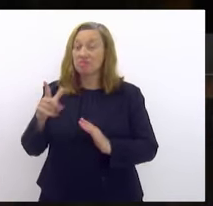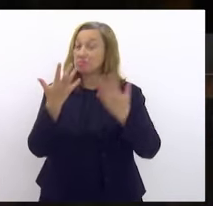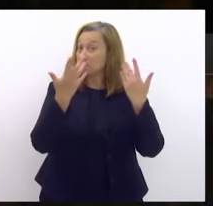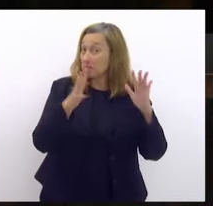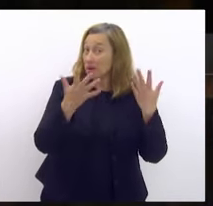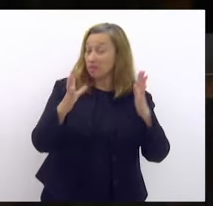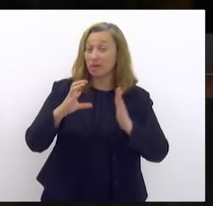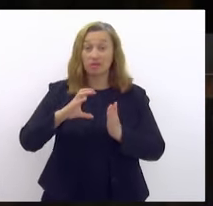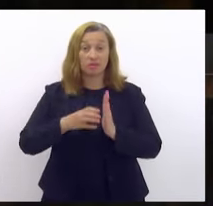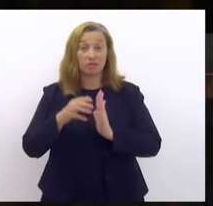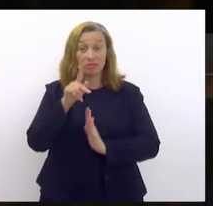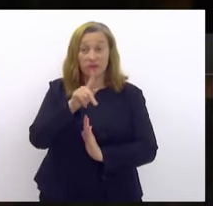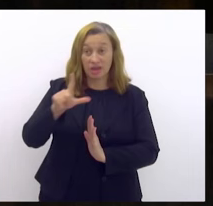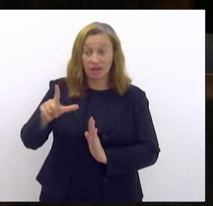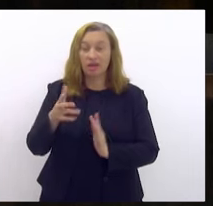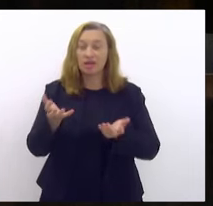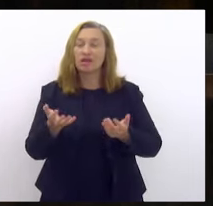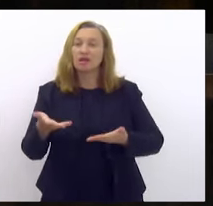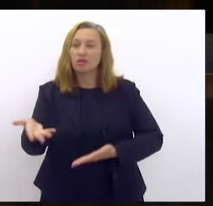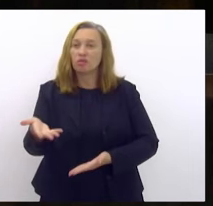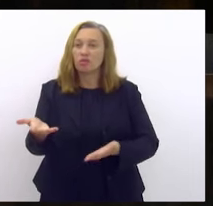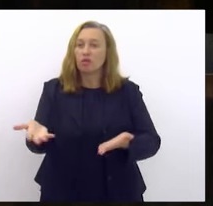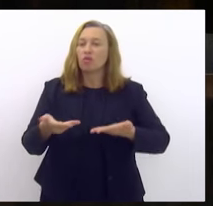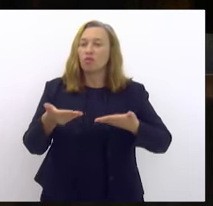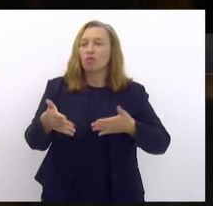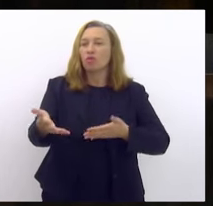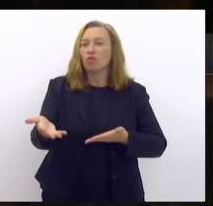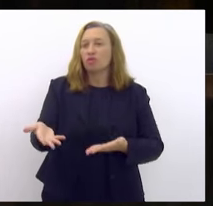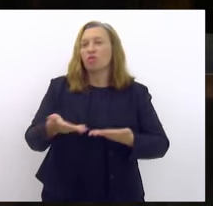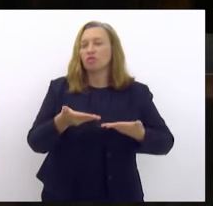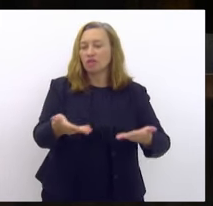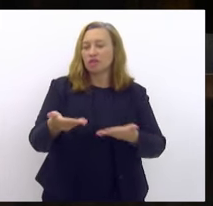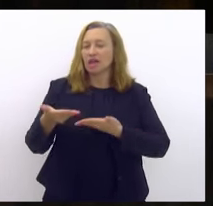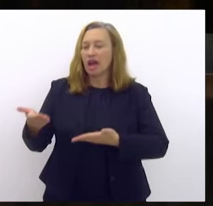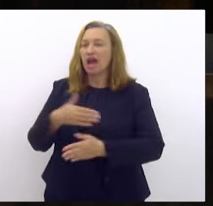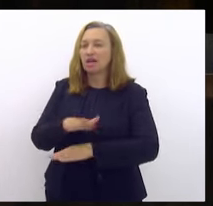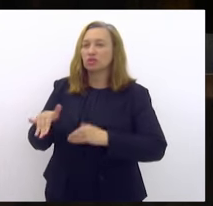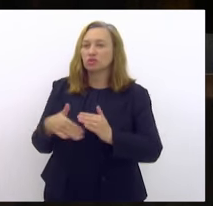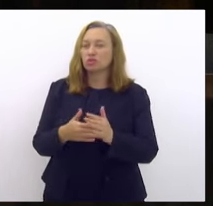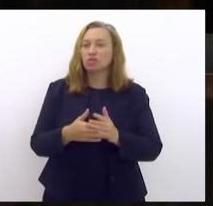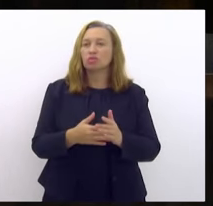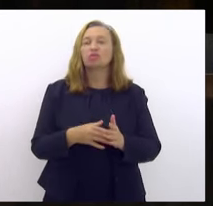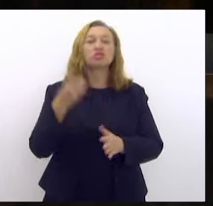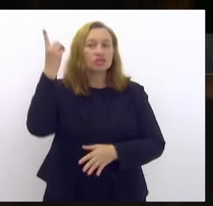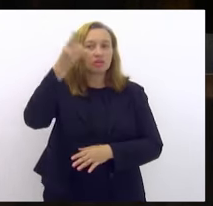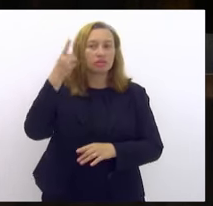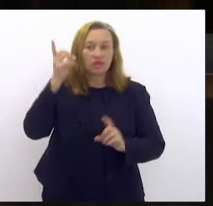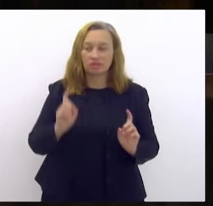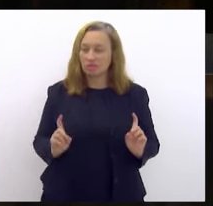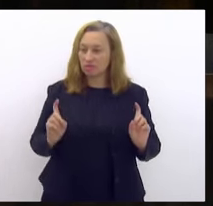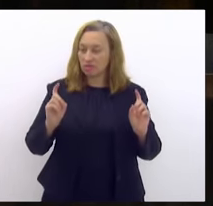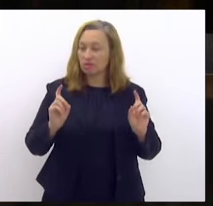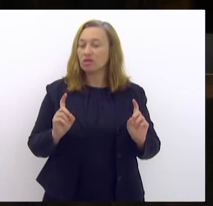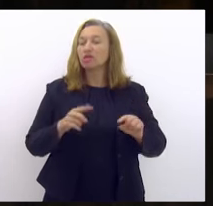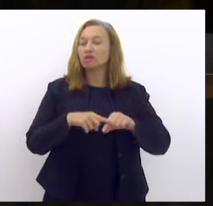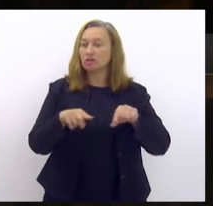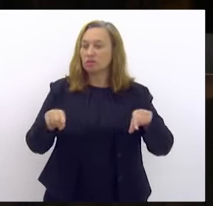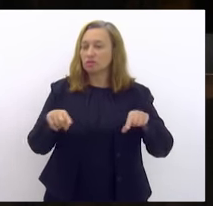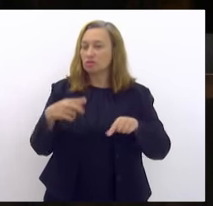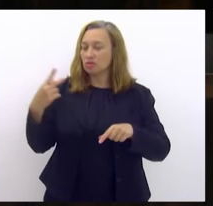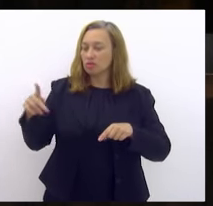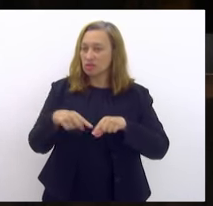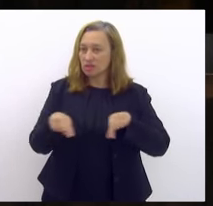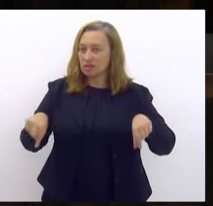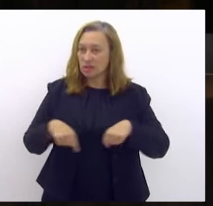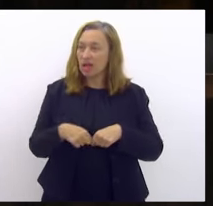PL. Eu quero também convocar todos os deputados que estão nos gabinetes para que possa estar aqui, tá, votando aqui